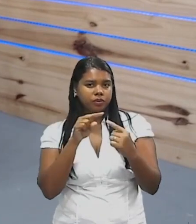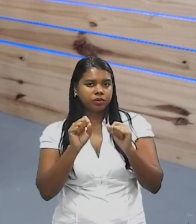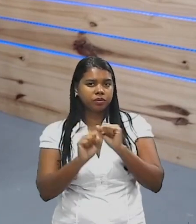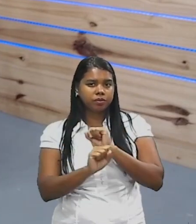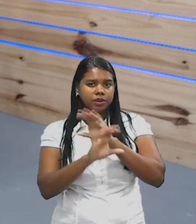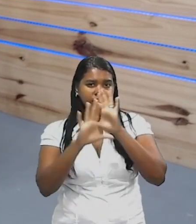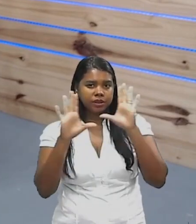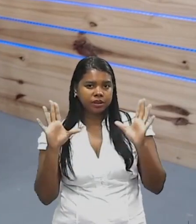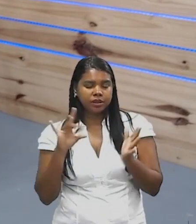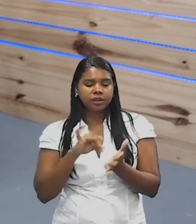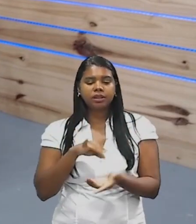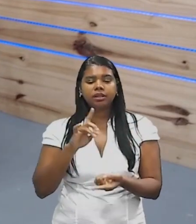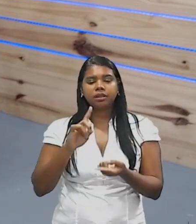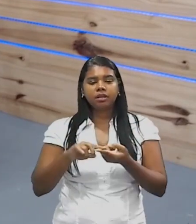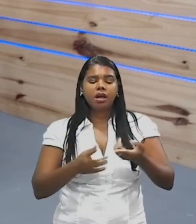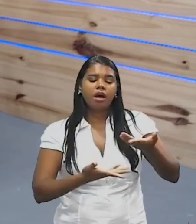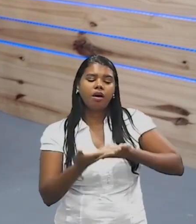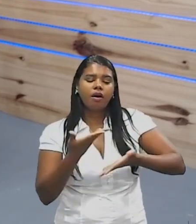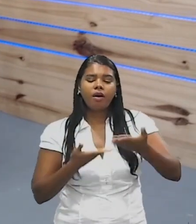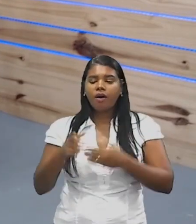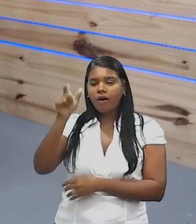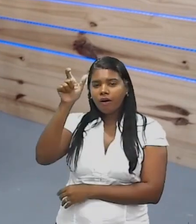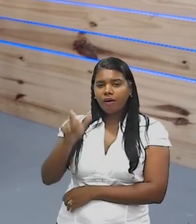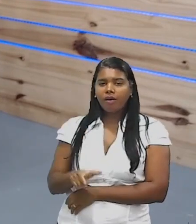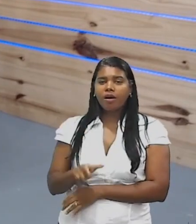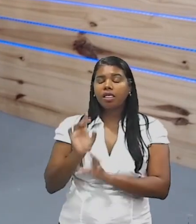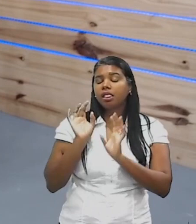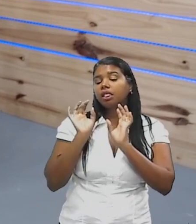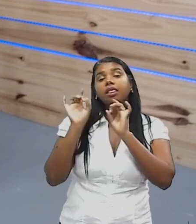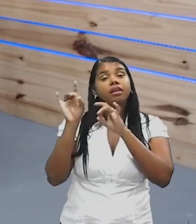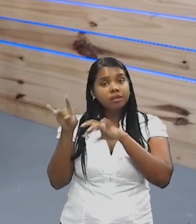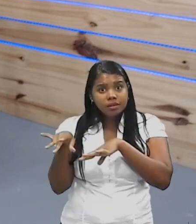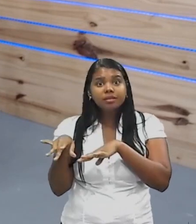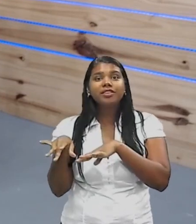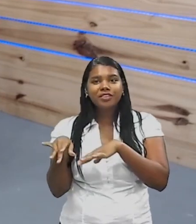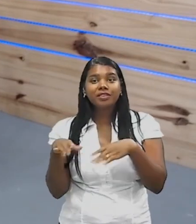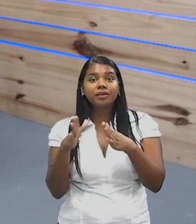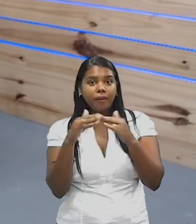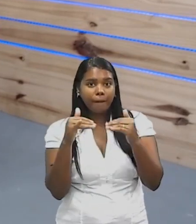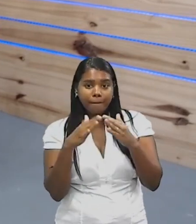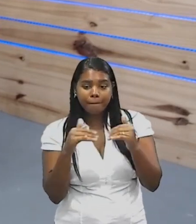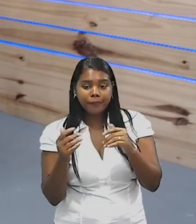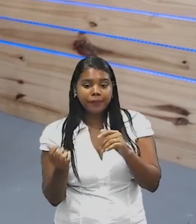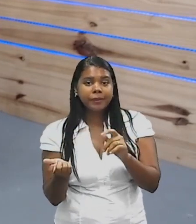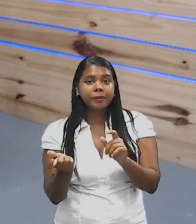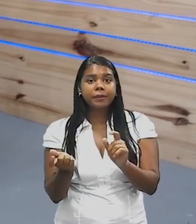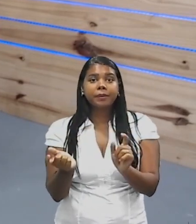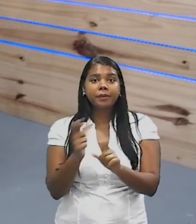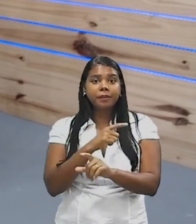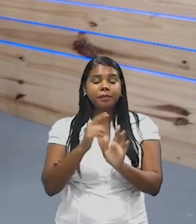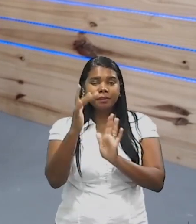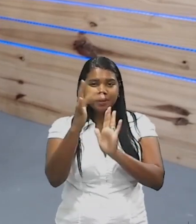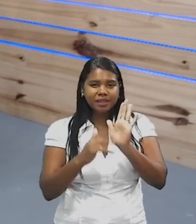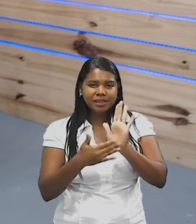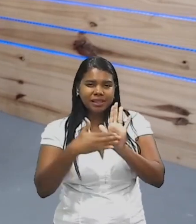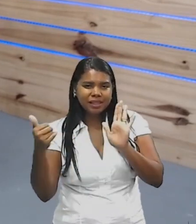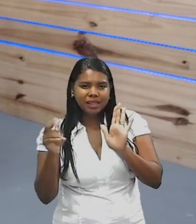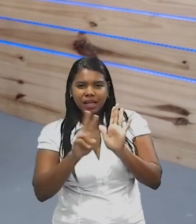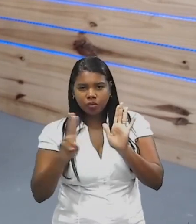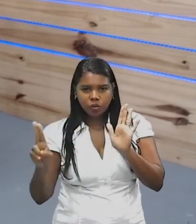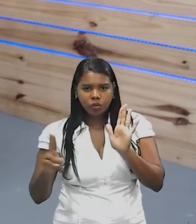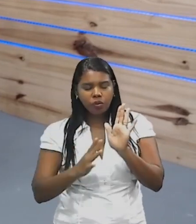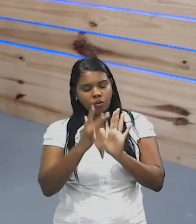que o cliente pode a qualquer momento desistir, pedir para ser removido da lista, certo? Então